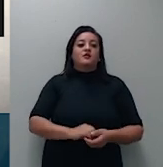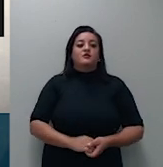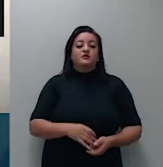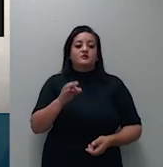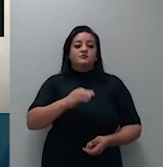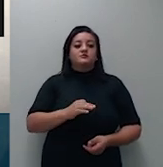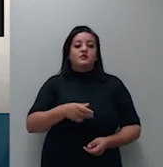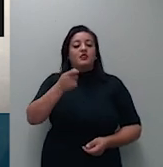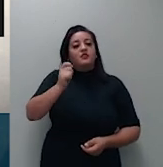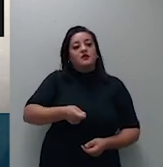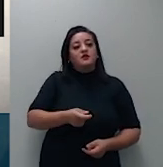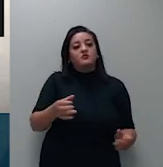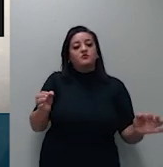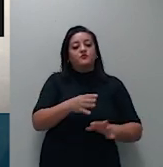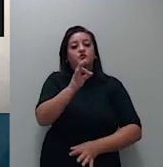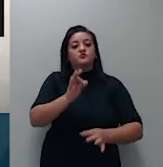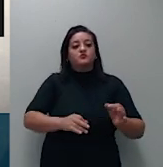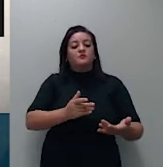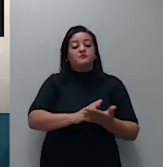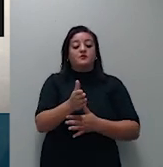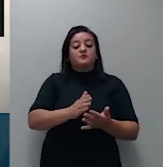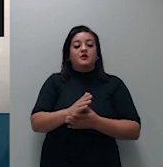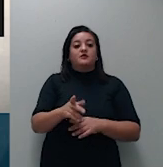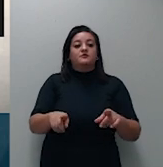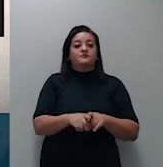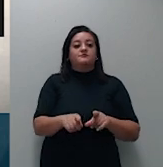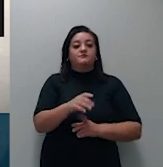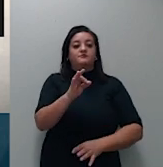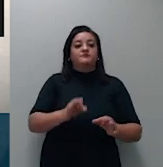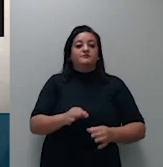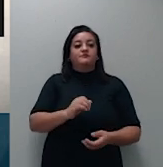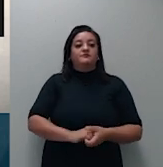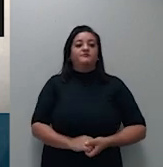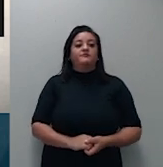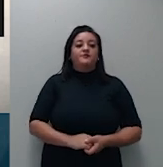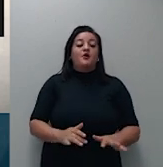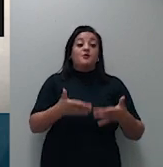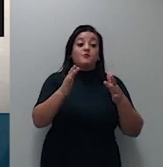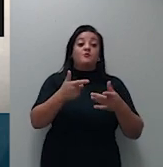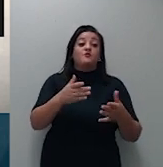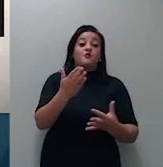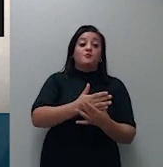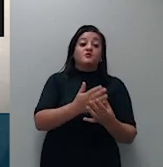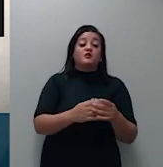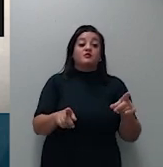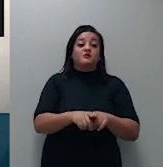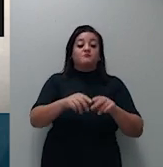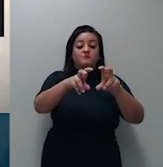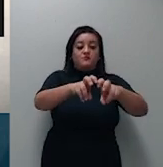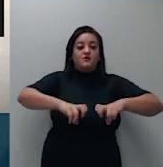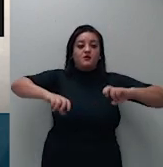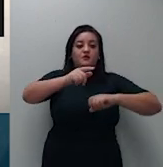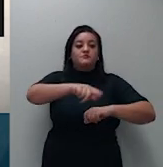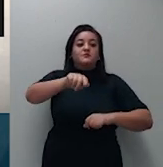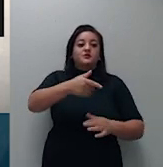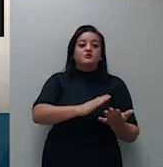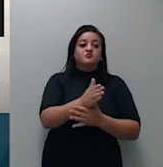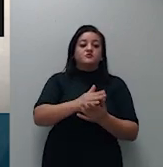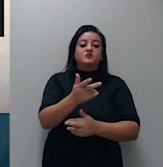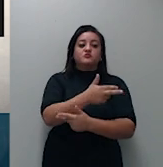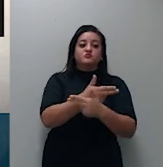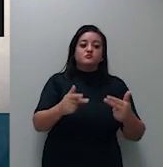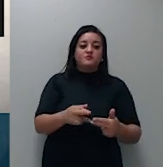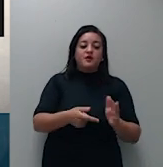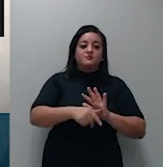a eficácia da sentença de coisa julgada na partilha parcial judicial podendo promover ação quinzenário de nulidade da